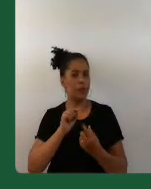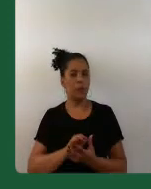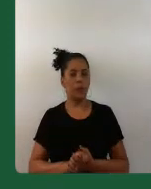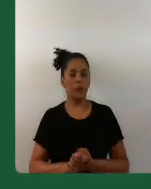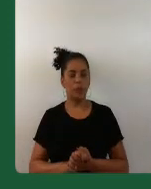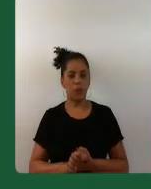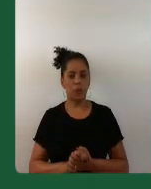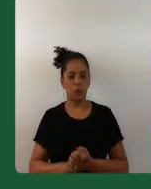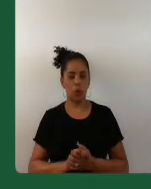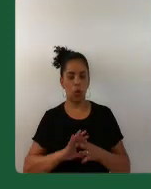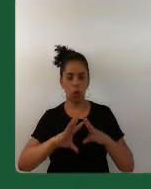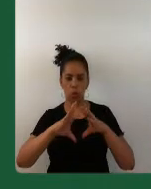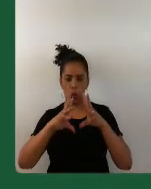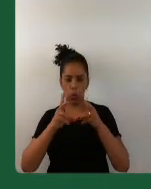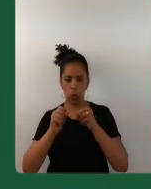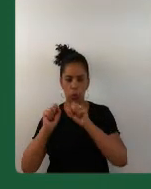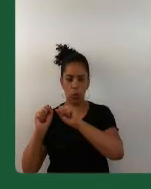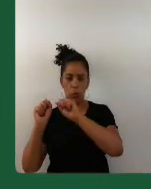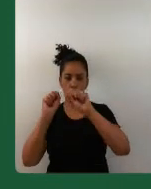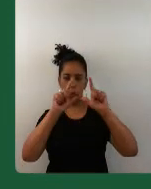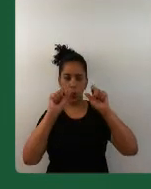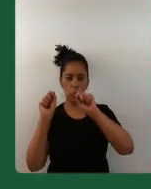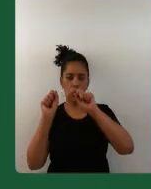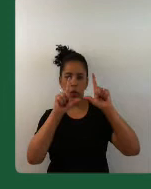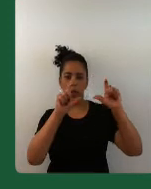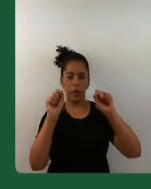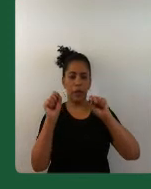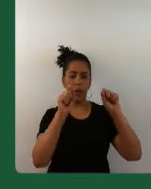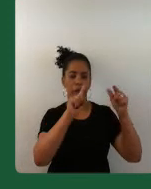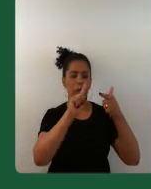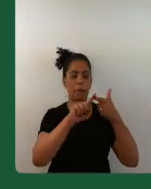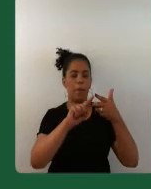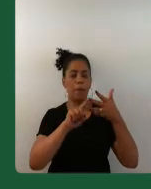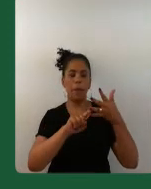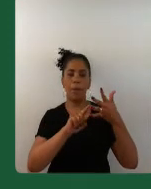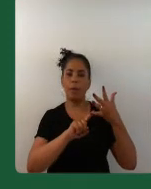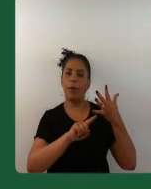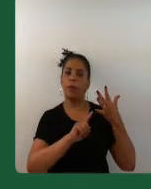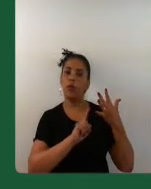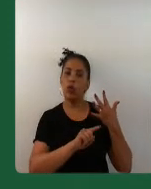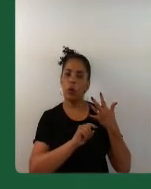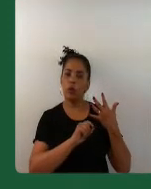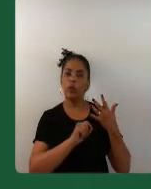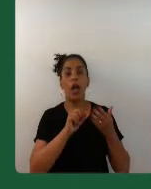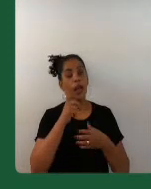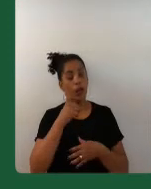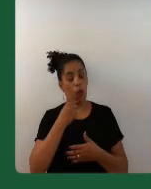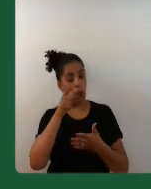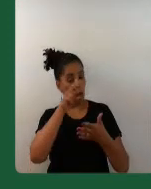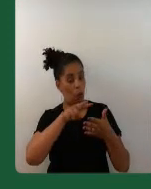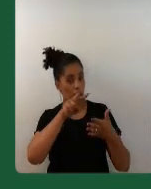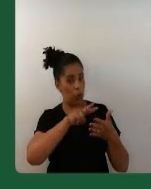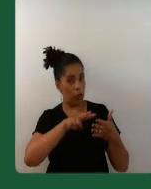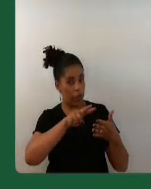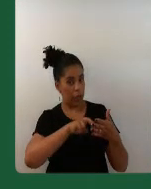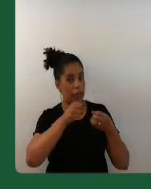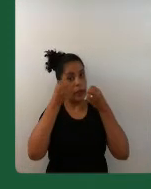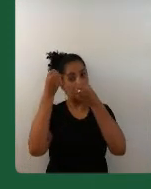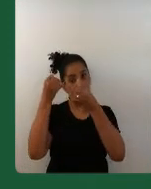Todos os slides, eles vão ter tópicos, então eu vou ler um tópico e conforme eu vou lendo, eu vou explicando um